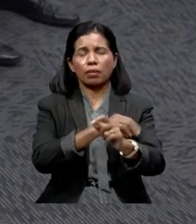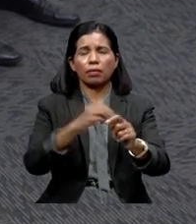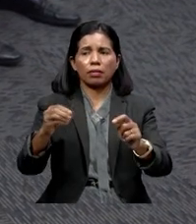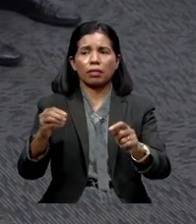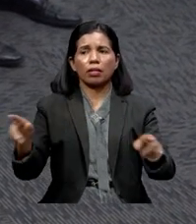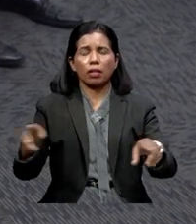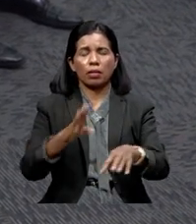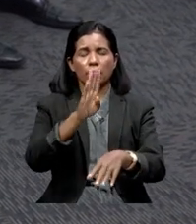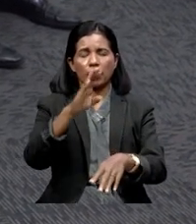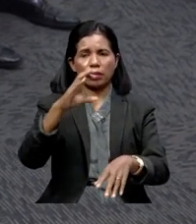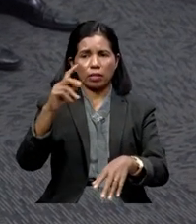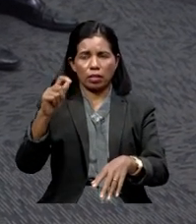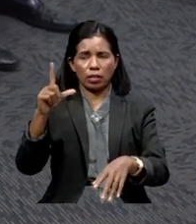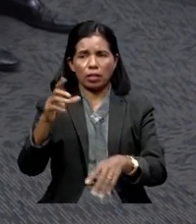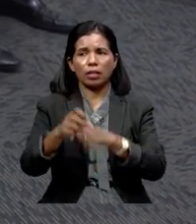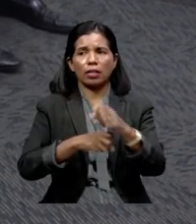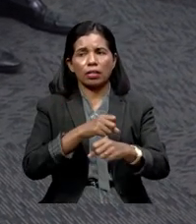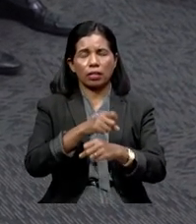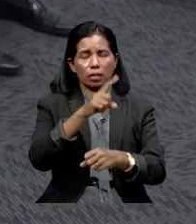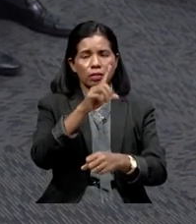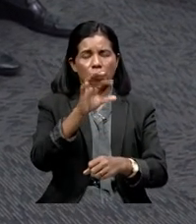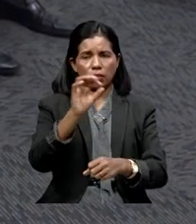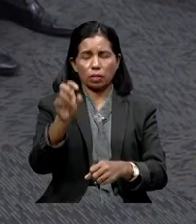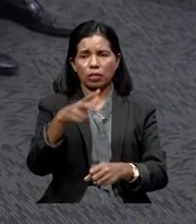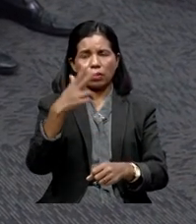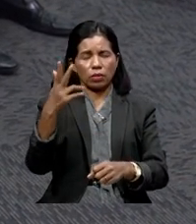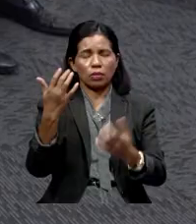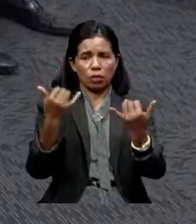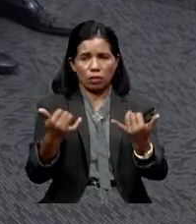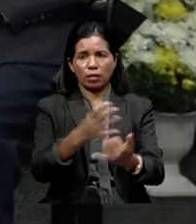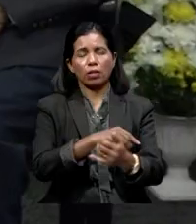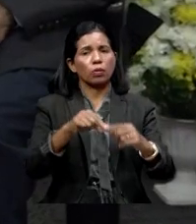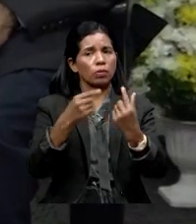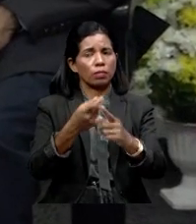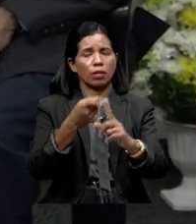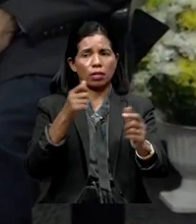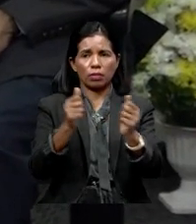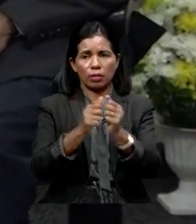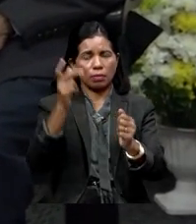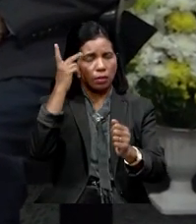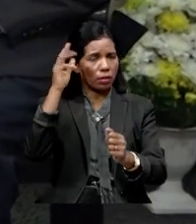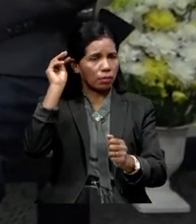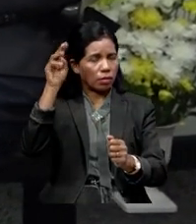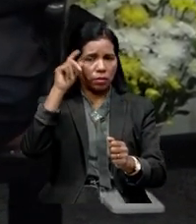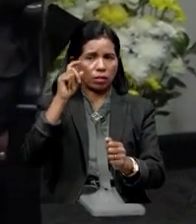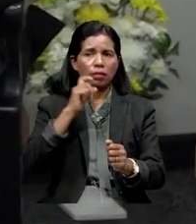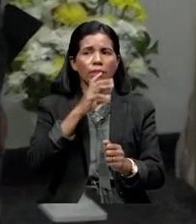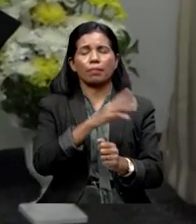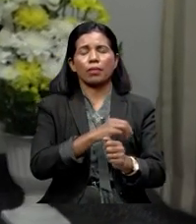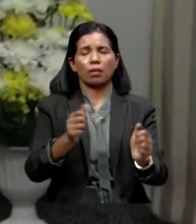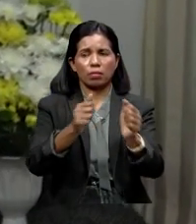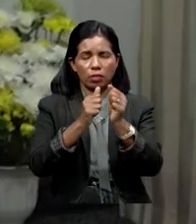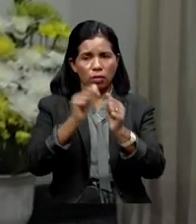ho BCTLI desde tinang riurosan resintolu to agora. Nune equipa usi empresa refere a soru malu ho primeiro-ministro Kairala Sanan Guzmão acompanha